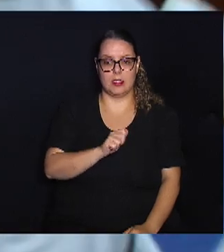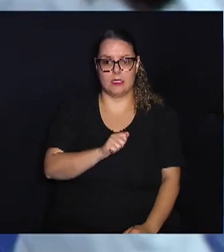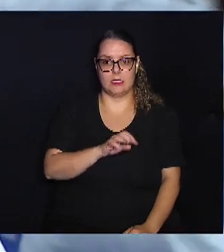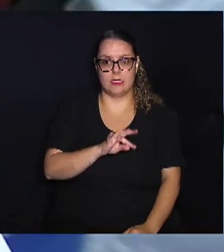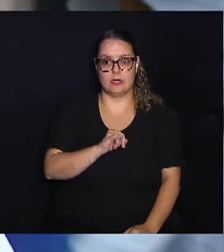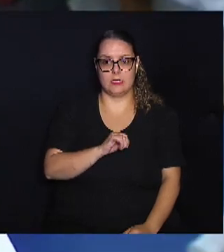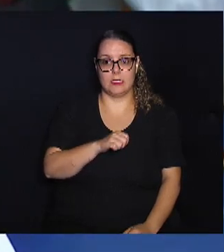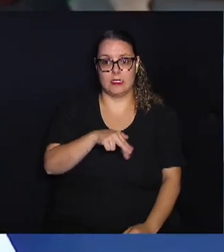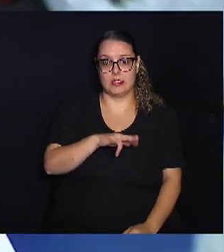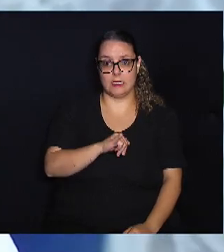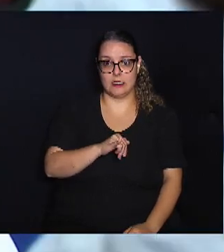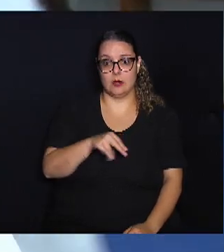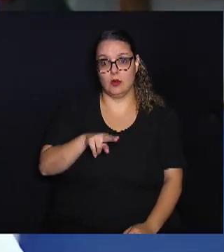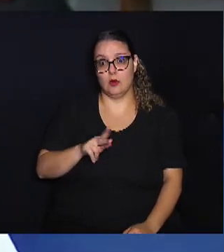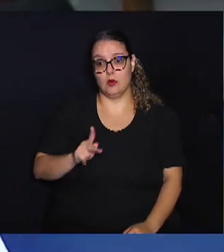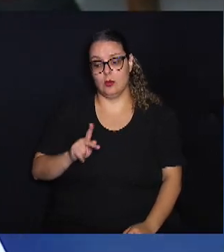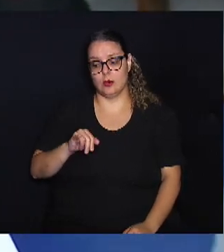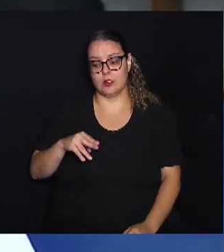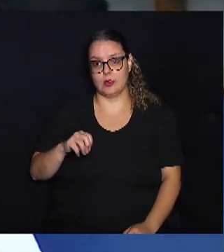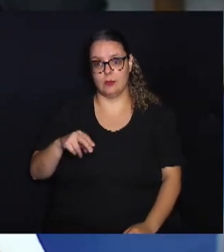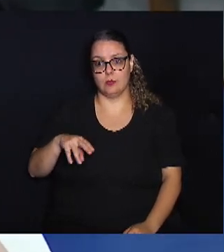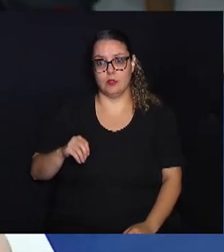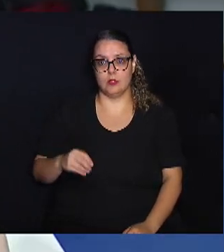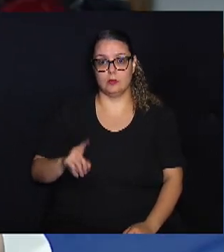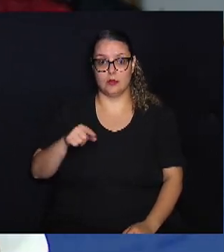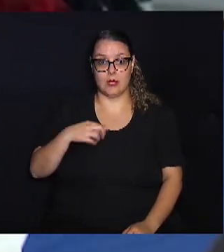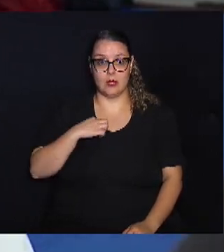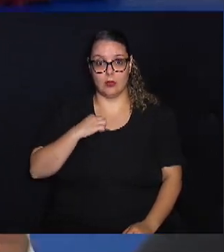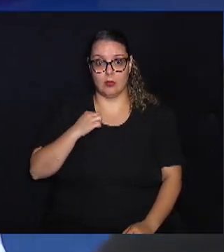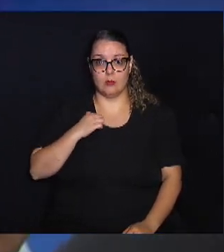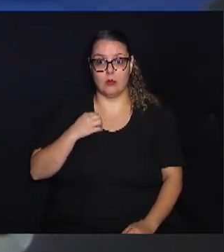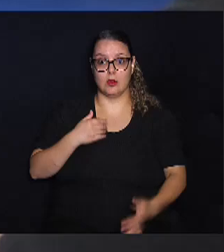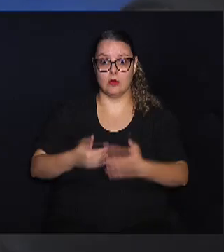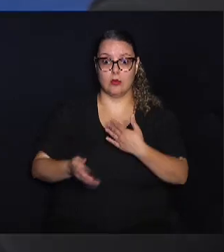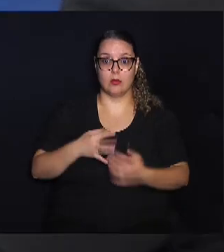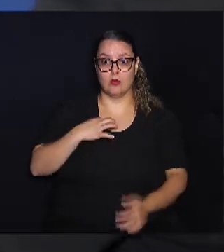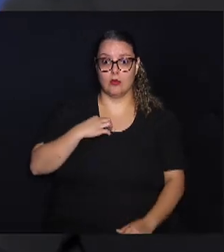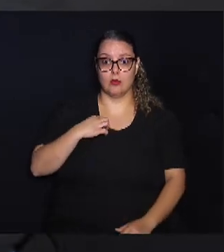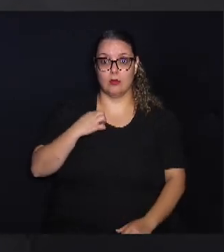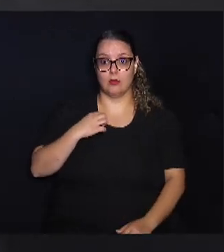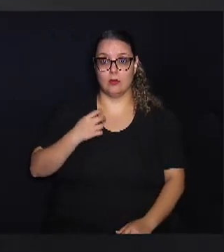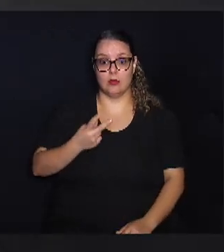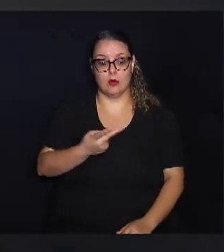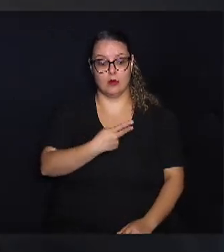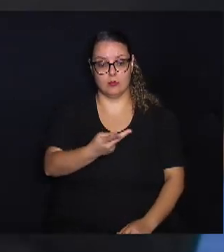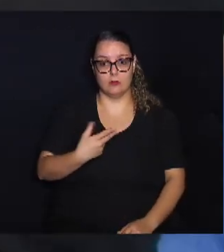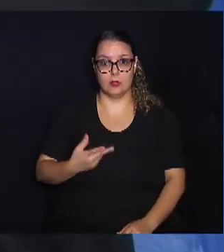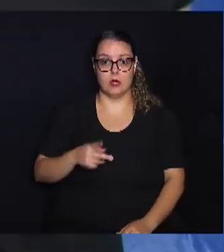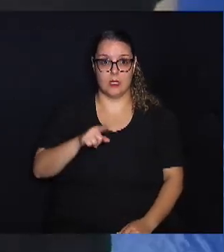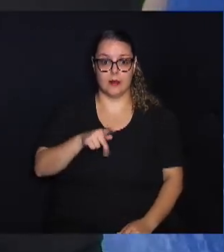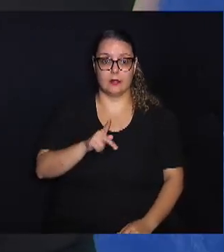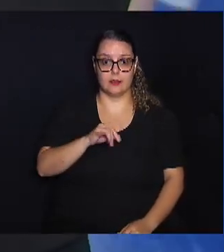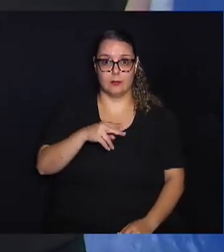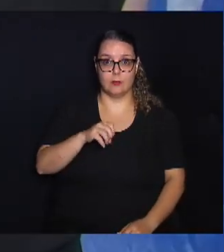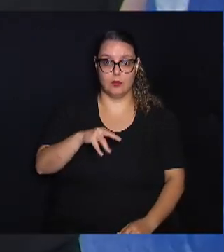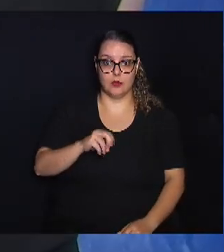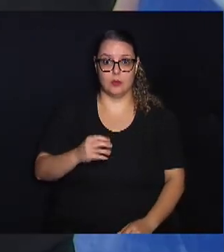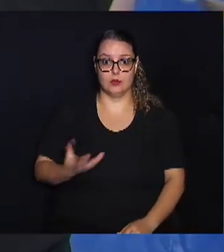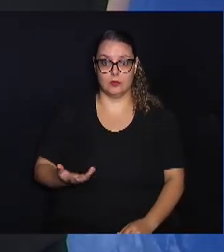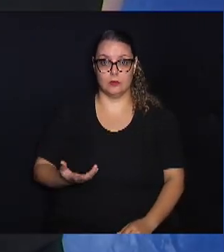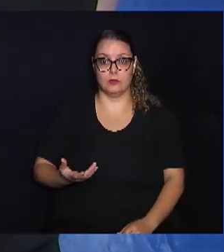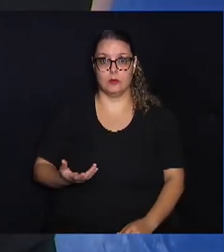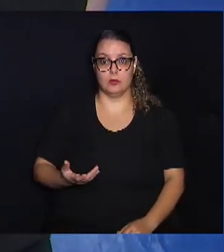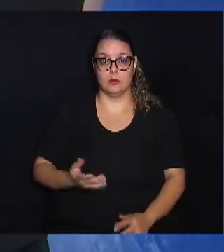ou então de kimono, mas kimono é roupa, né? Qualquer roupa, a sua que você está usando, ou a roupa